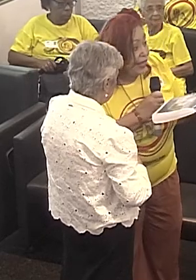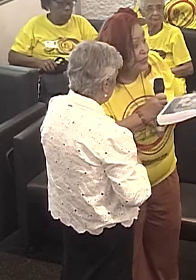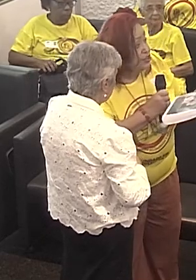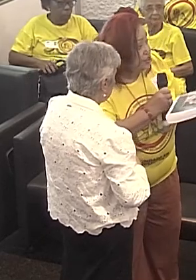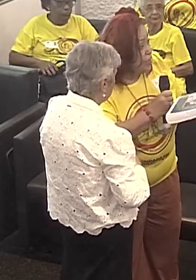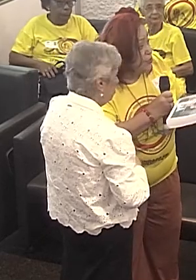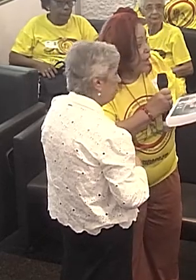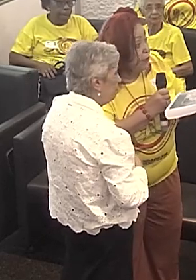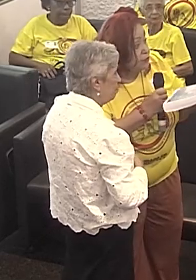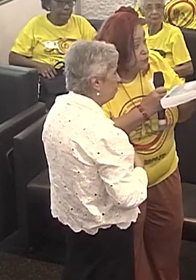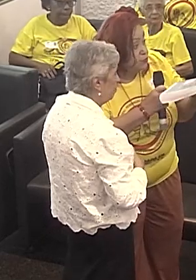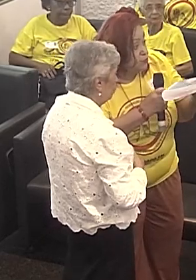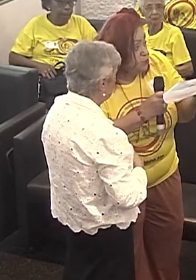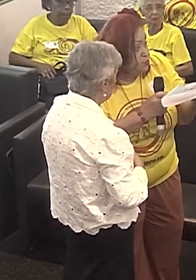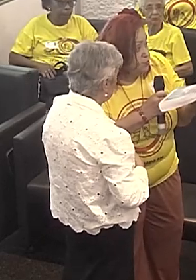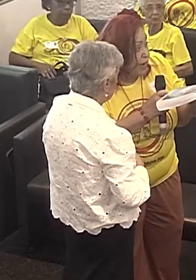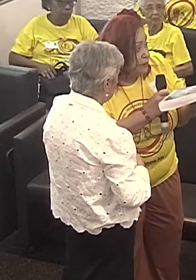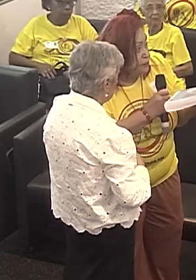que eles têm